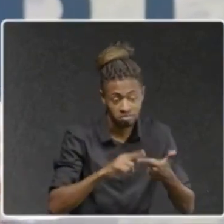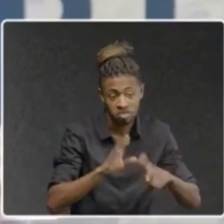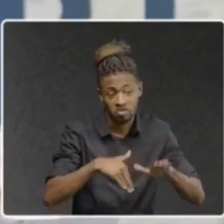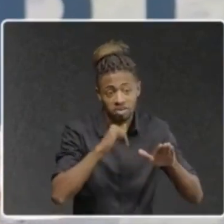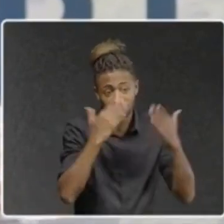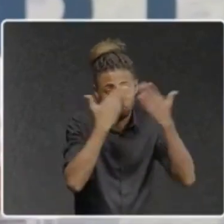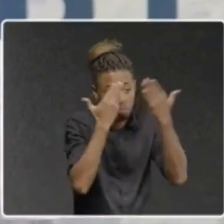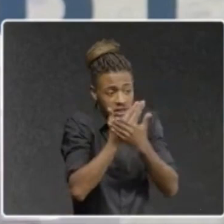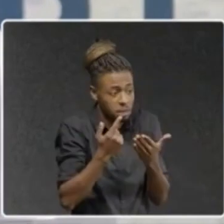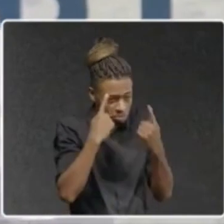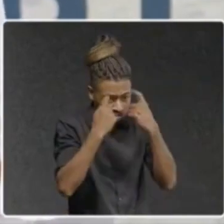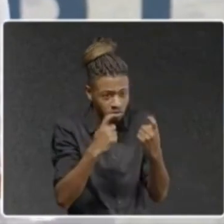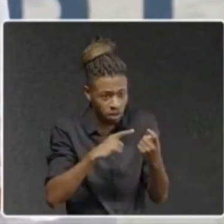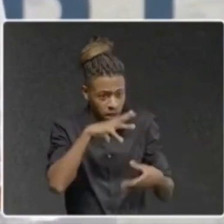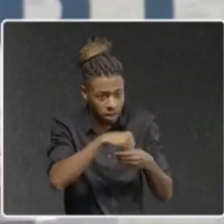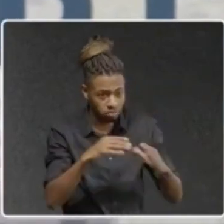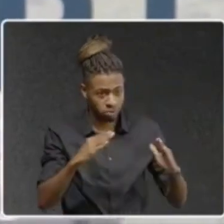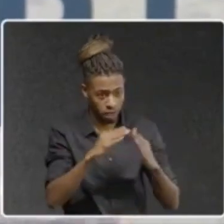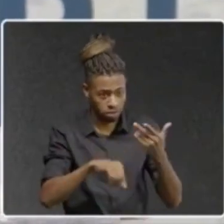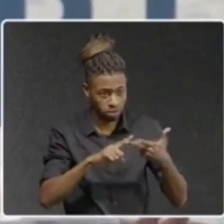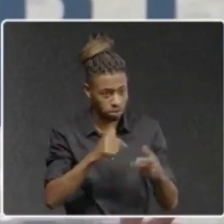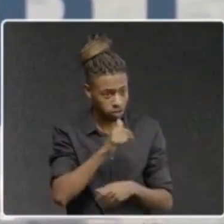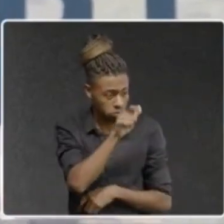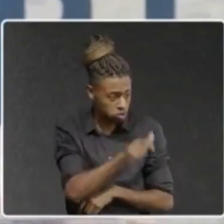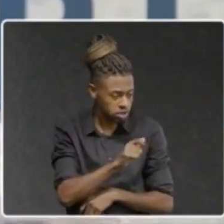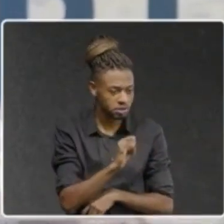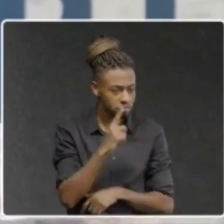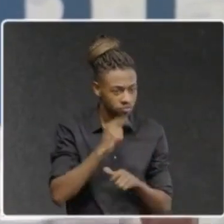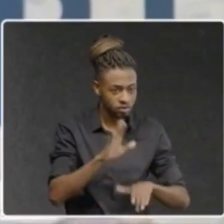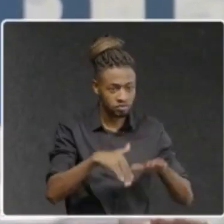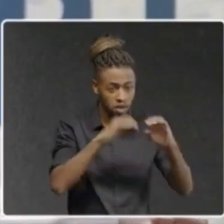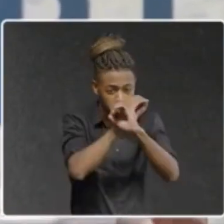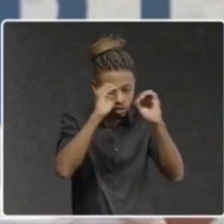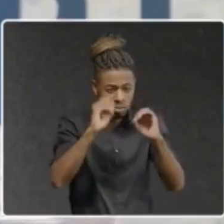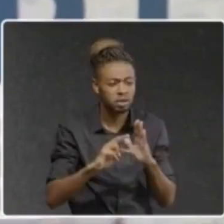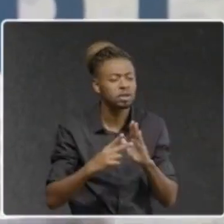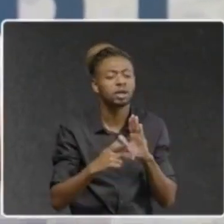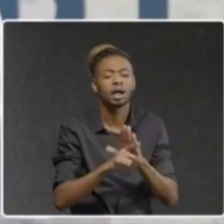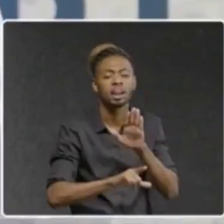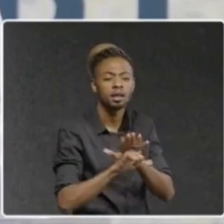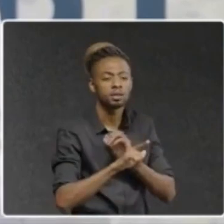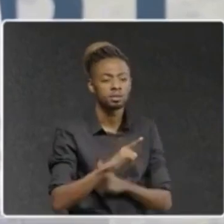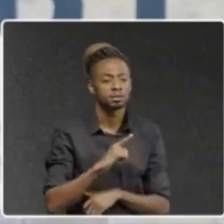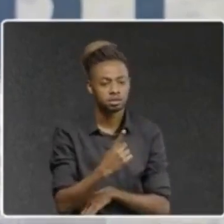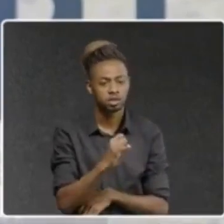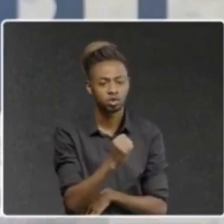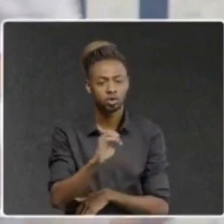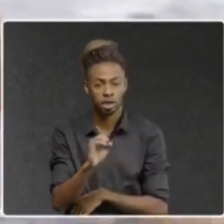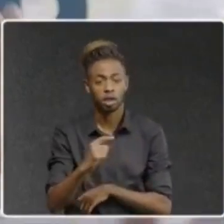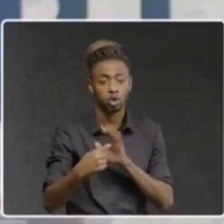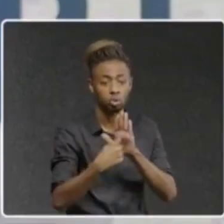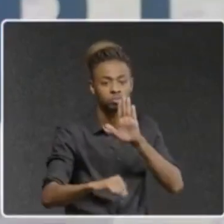violência. A gente precisa levar informação. A mulher do campo não sabe o que é o Ligue 180, que é um canal que funciona 24 horas por